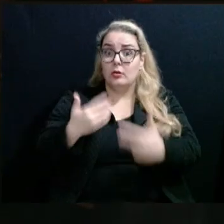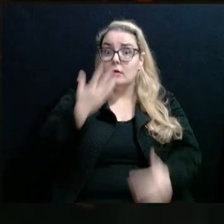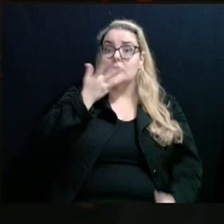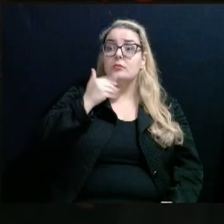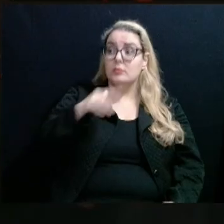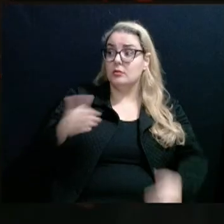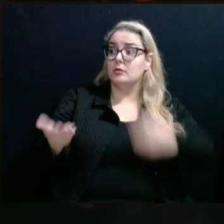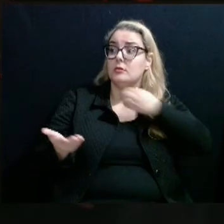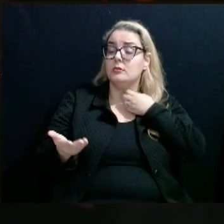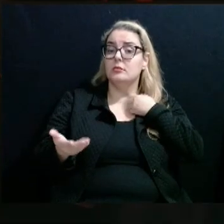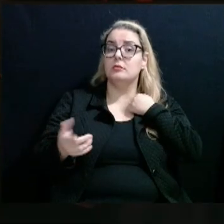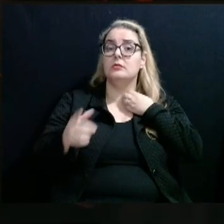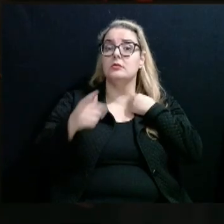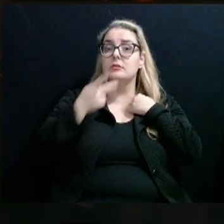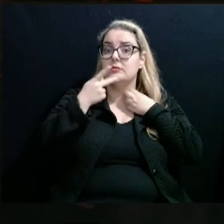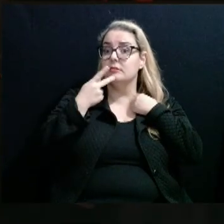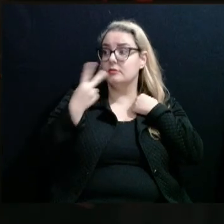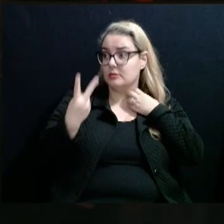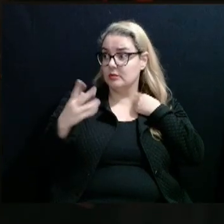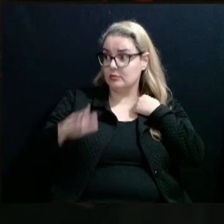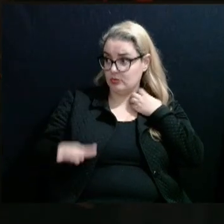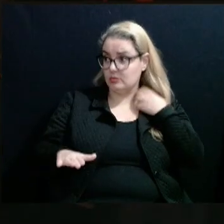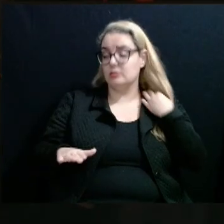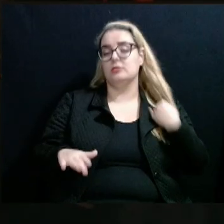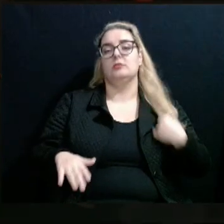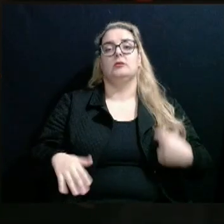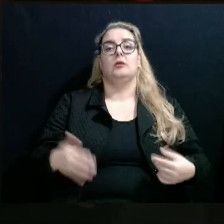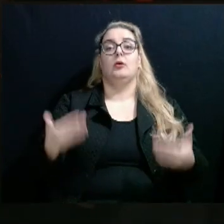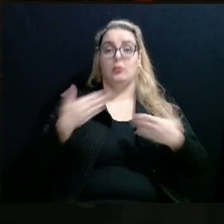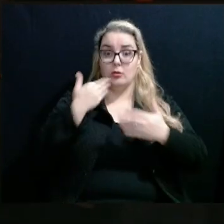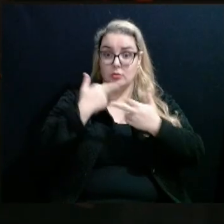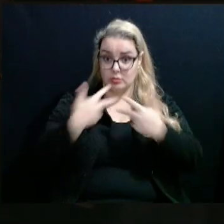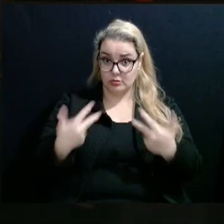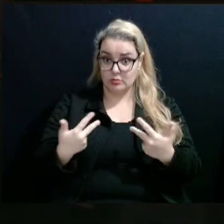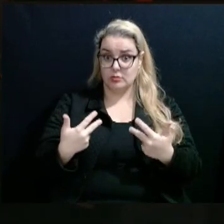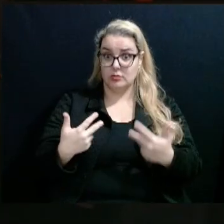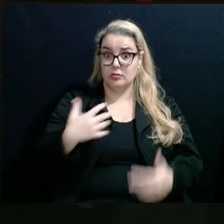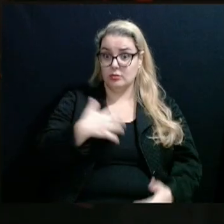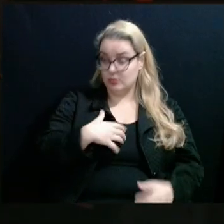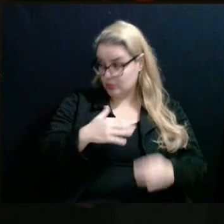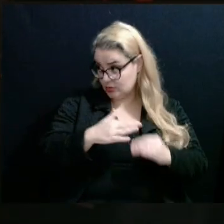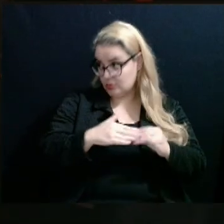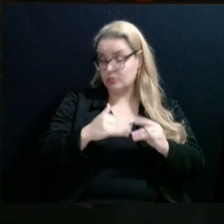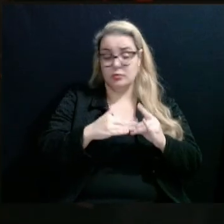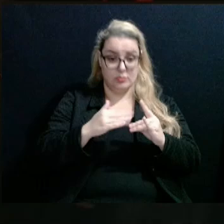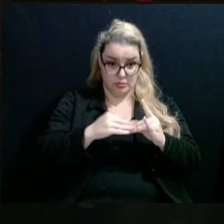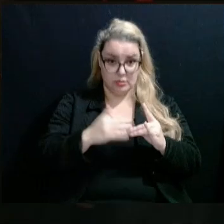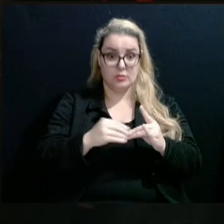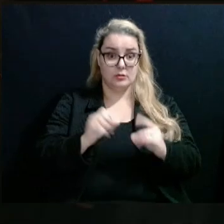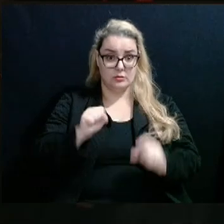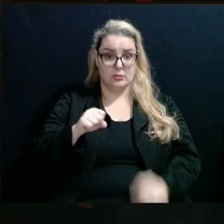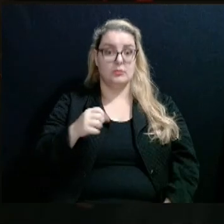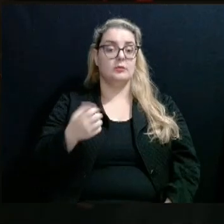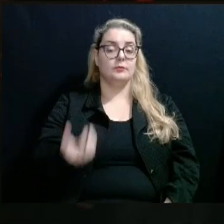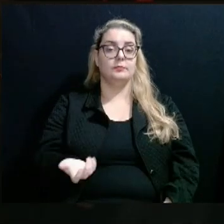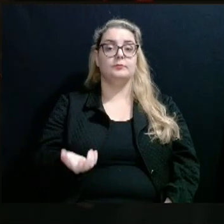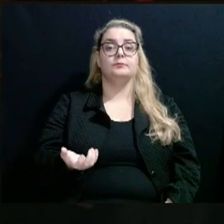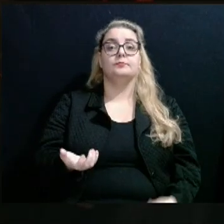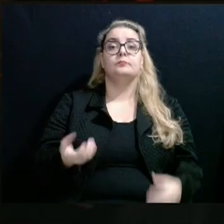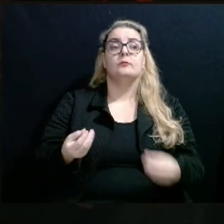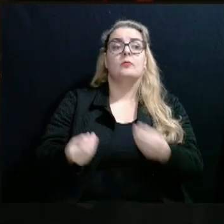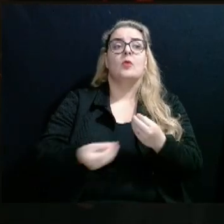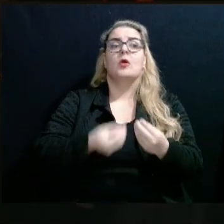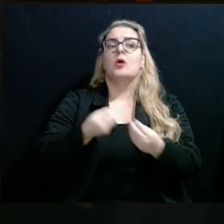2 pequenos, hoje se alimentam de forma vegetariana, isso. E aí, como que